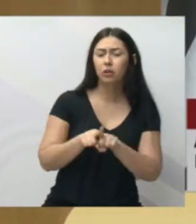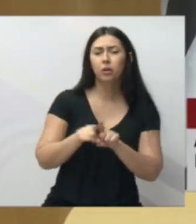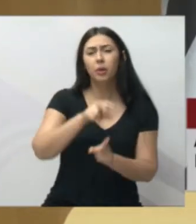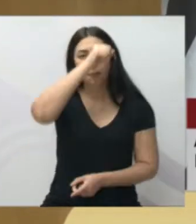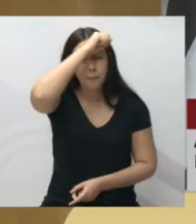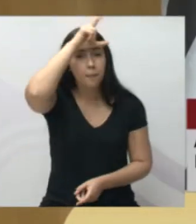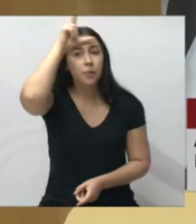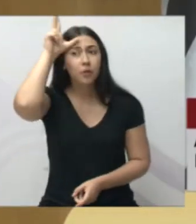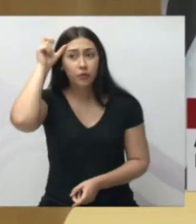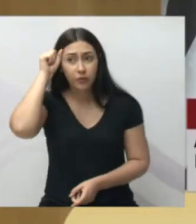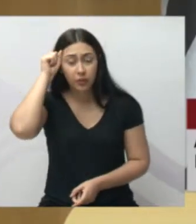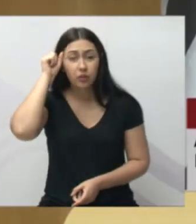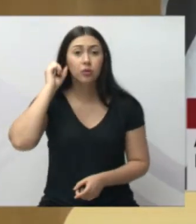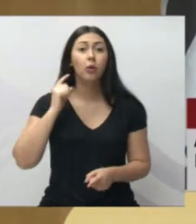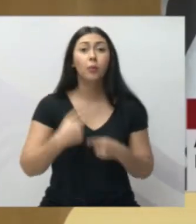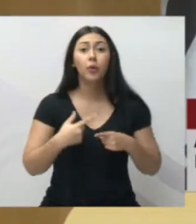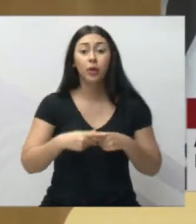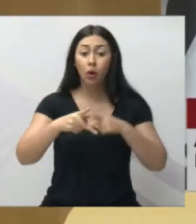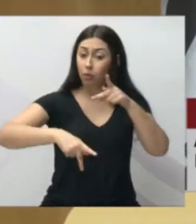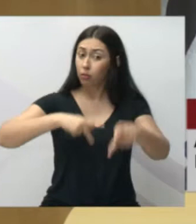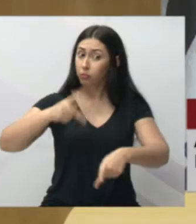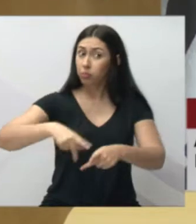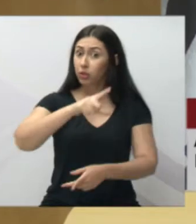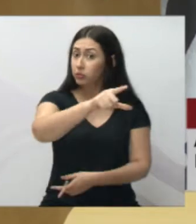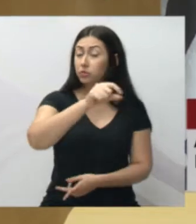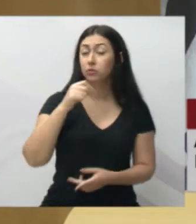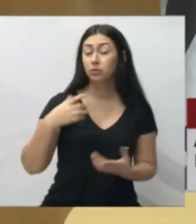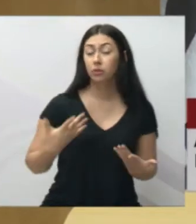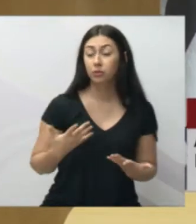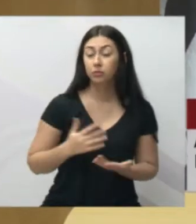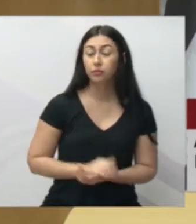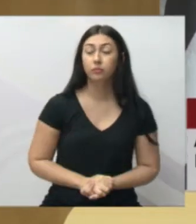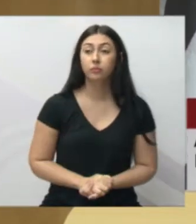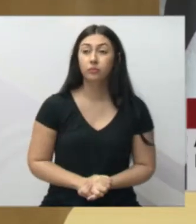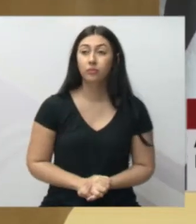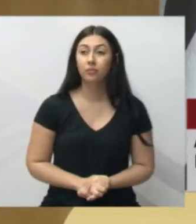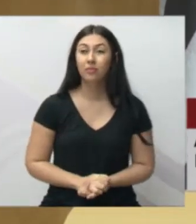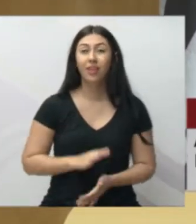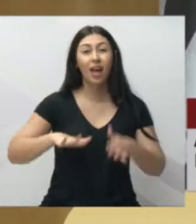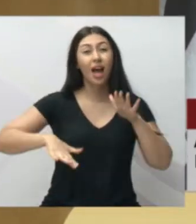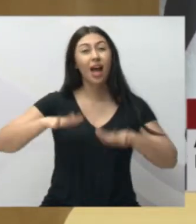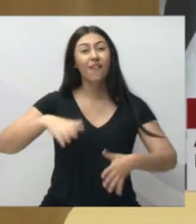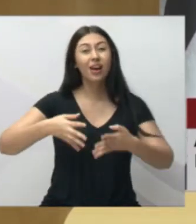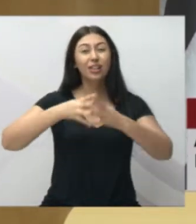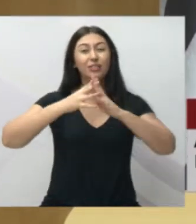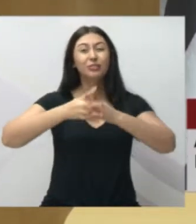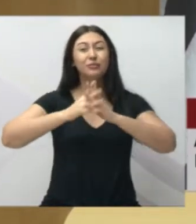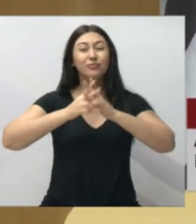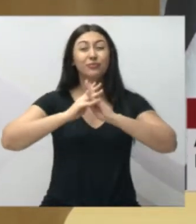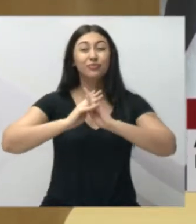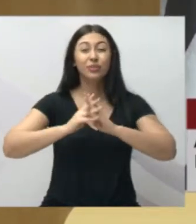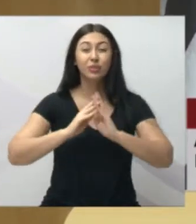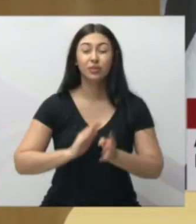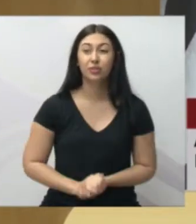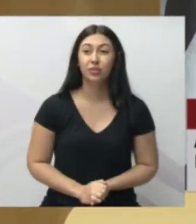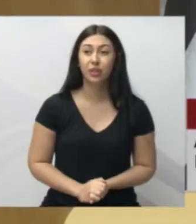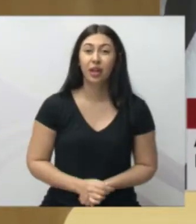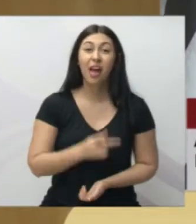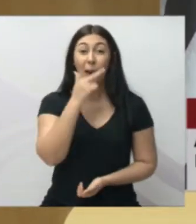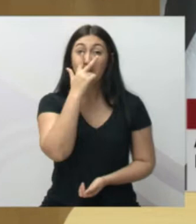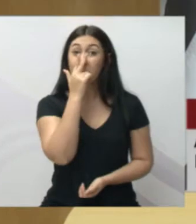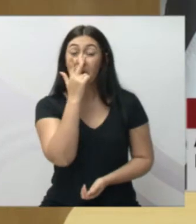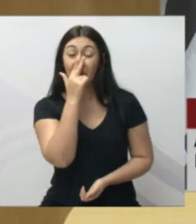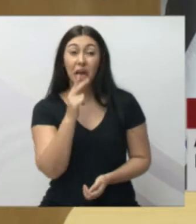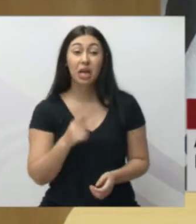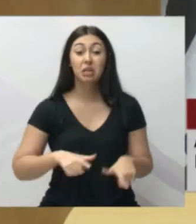prefeito, que foi eleito pelo povo. Então, confunde, como se fosse uma função